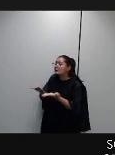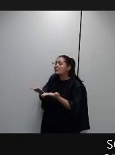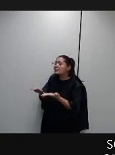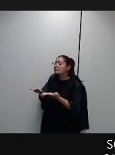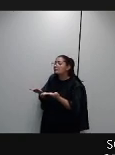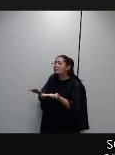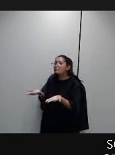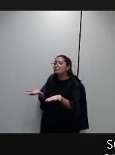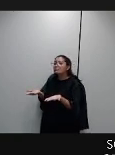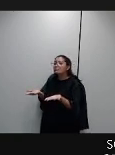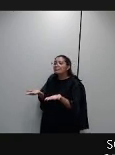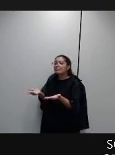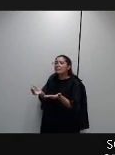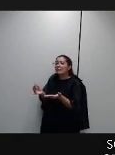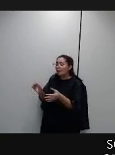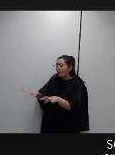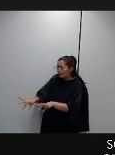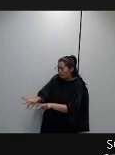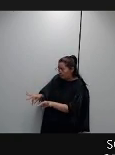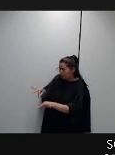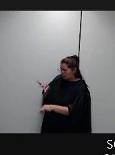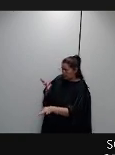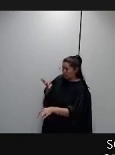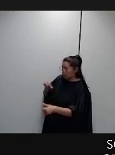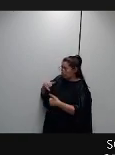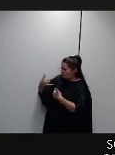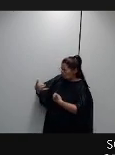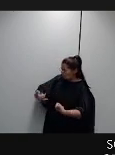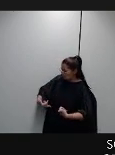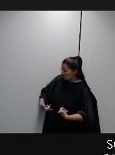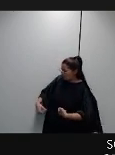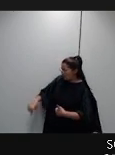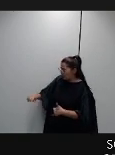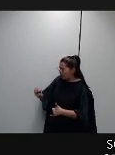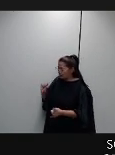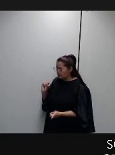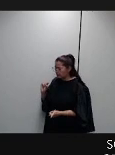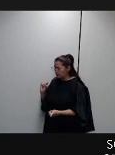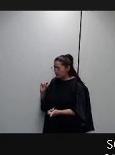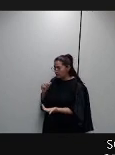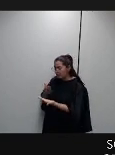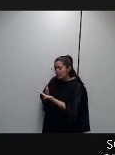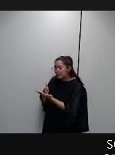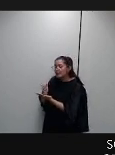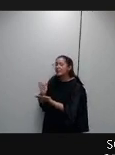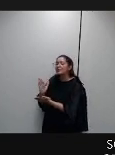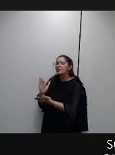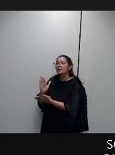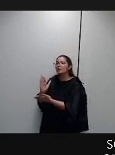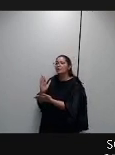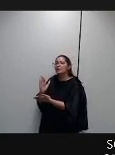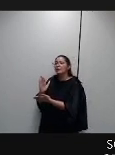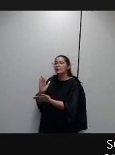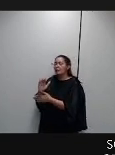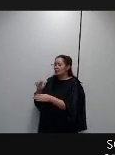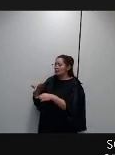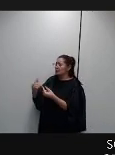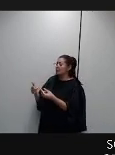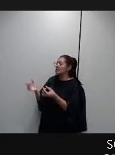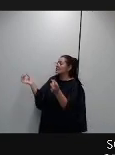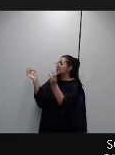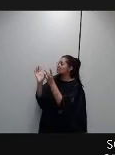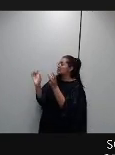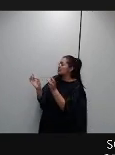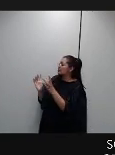pego a lesão menor eu consigo aquilo que é mais precioso no ponto de vista não ser semana e é